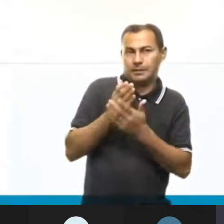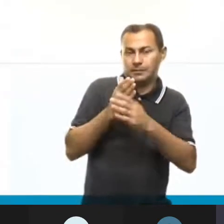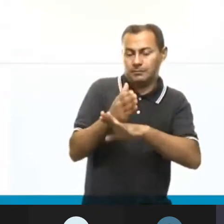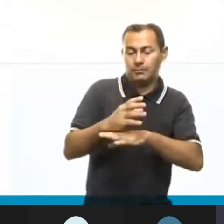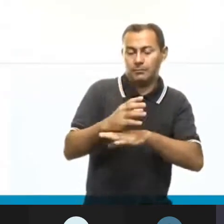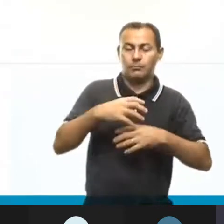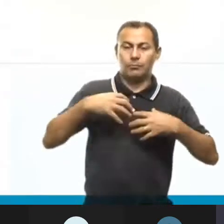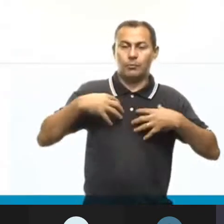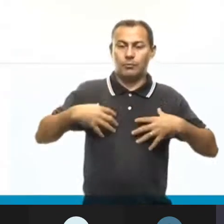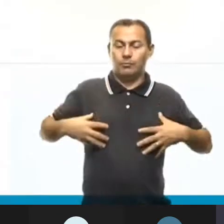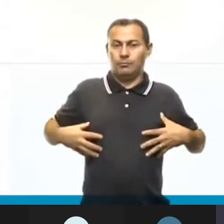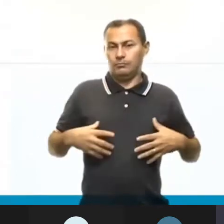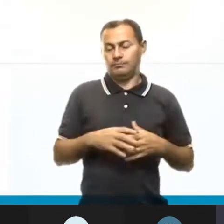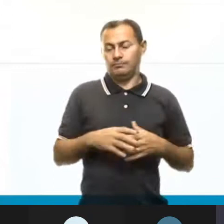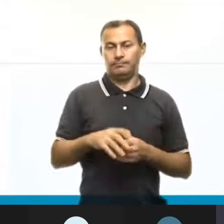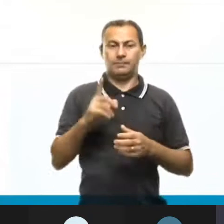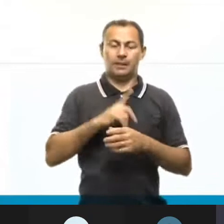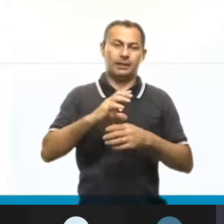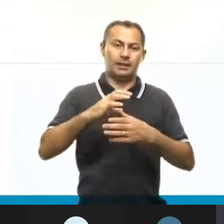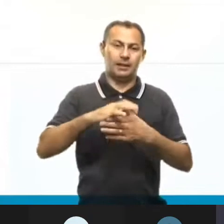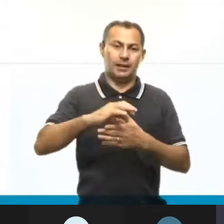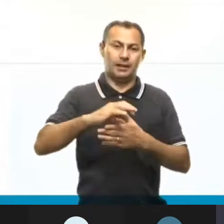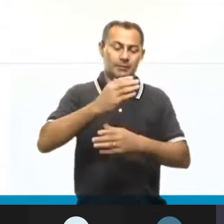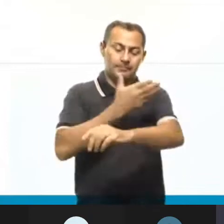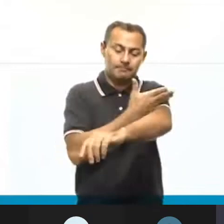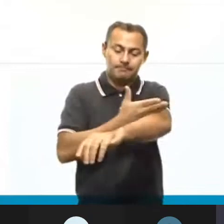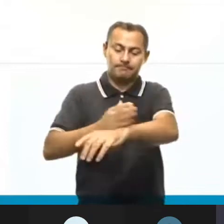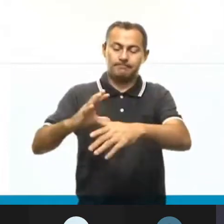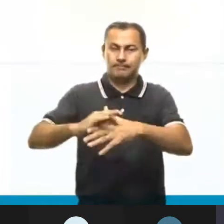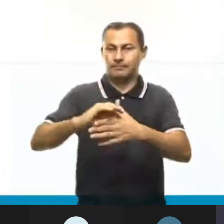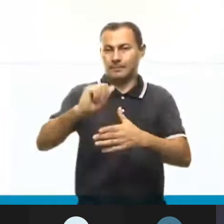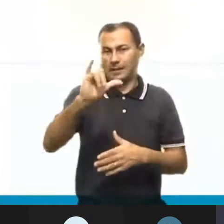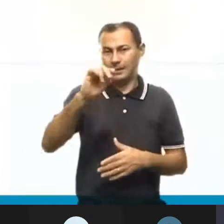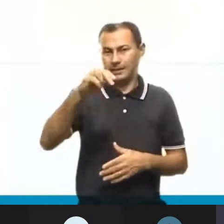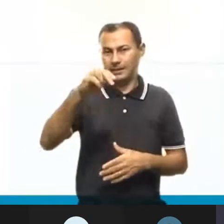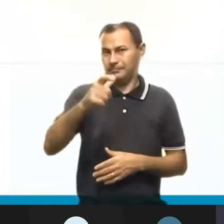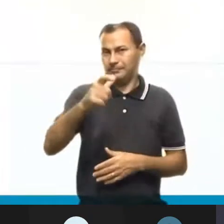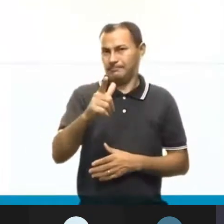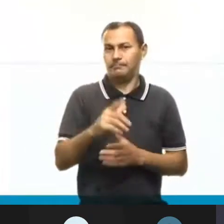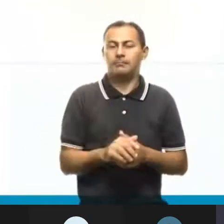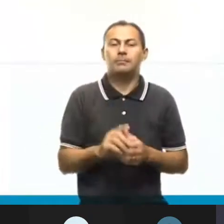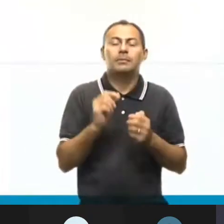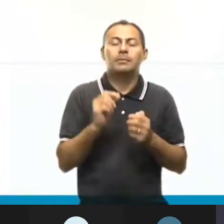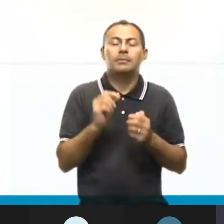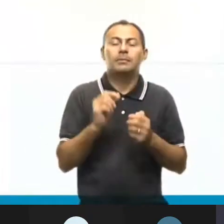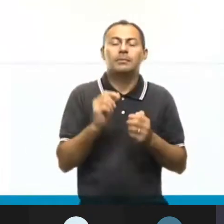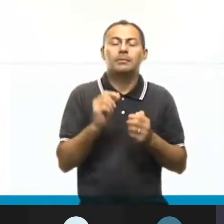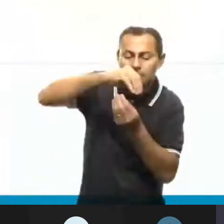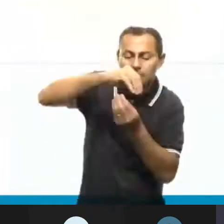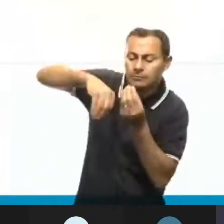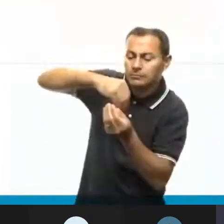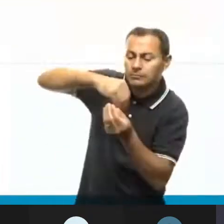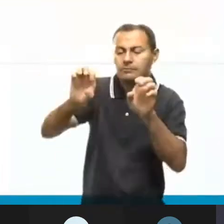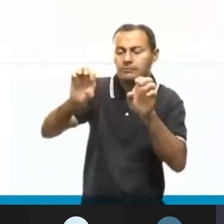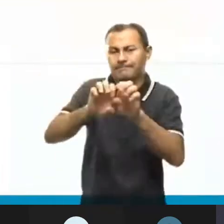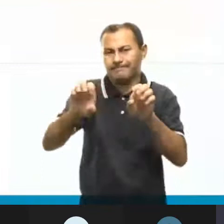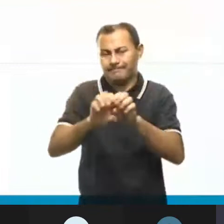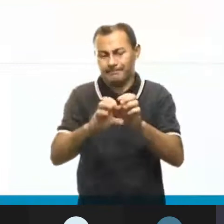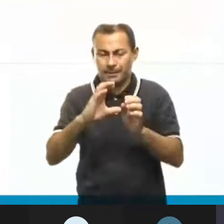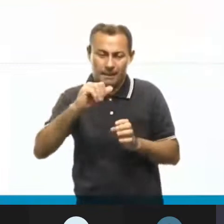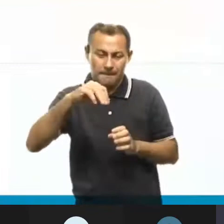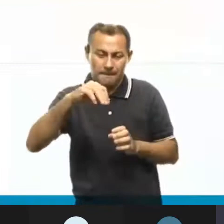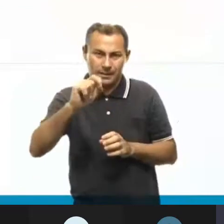brônquio, tá? Lá no brônquio eu tenho cartilagem hialina, aqui no bronquíolo não tem cartilagem hialina. O que eu tenho envolvendo aqui a minha estrutura?